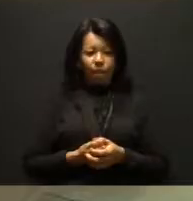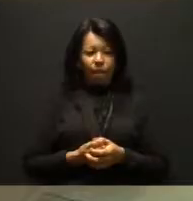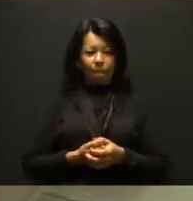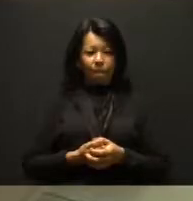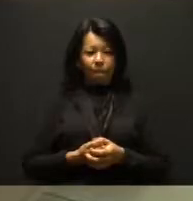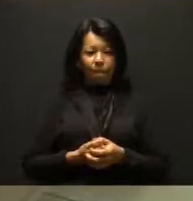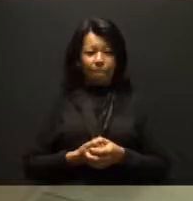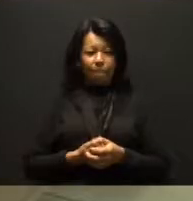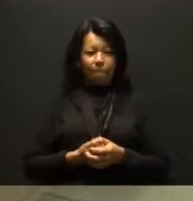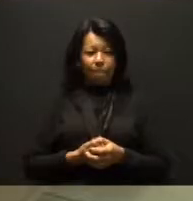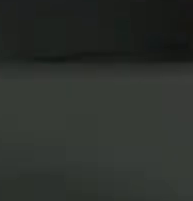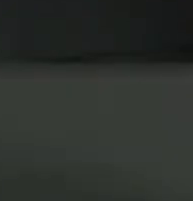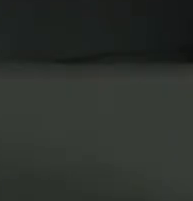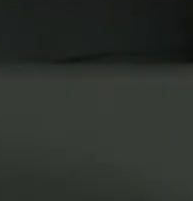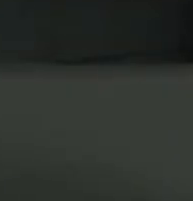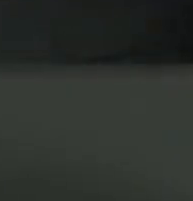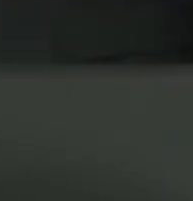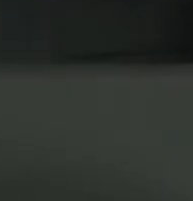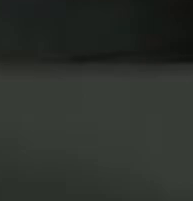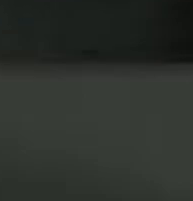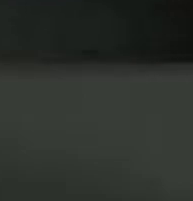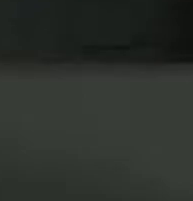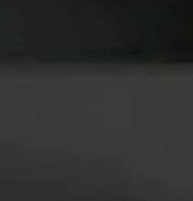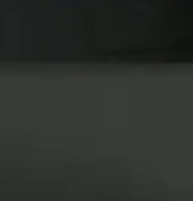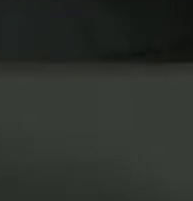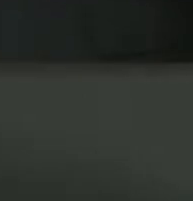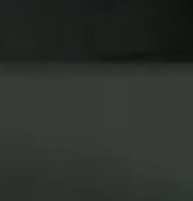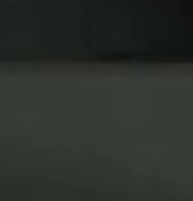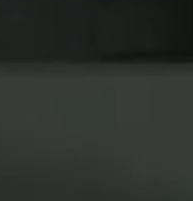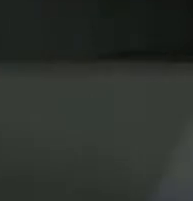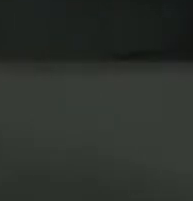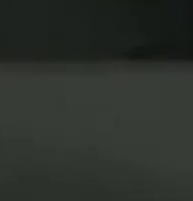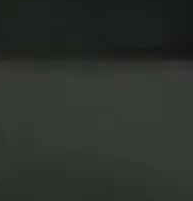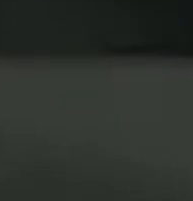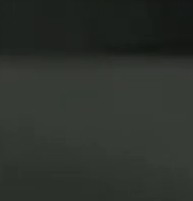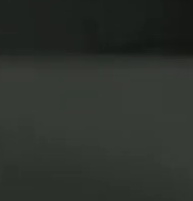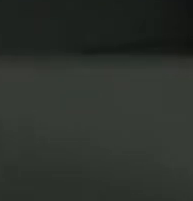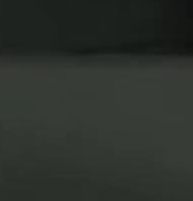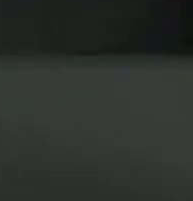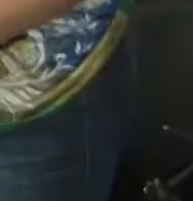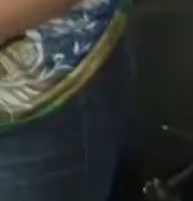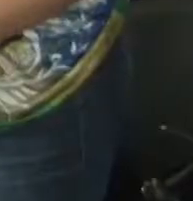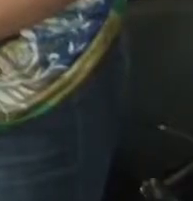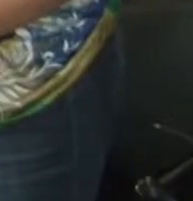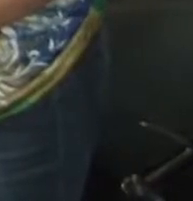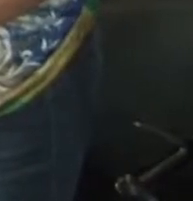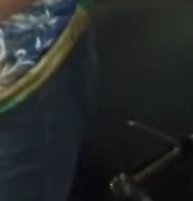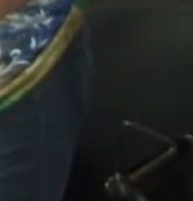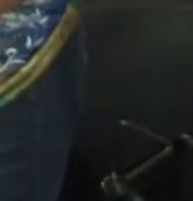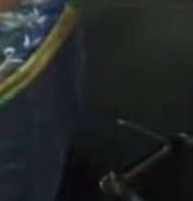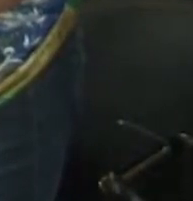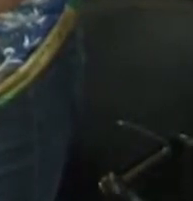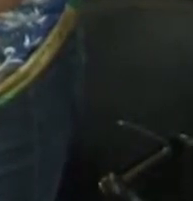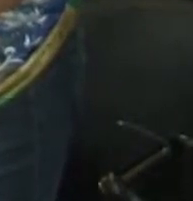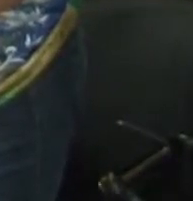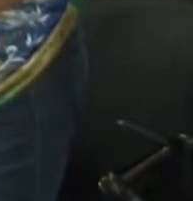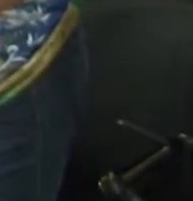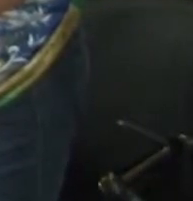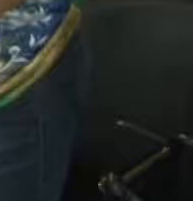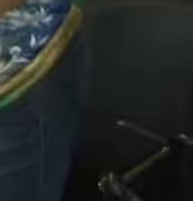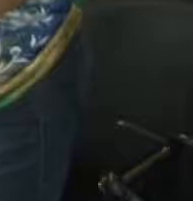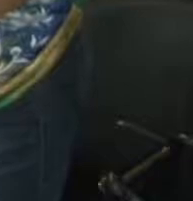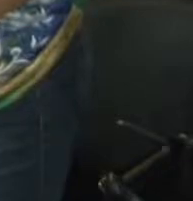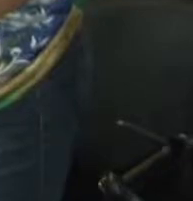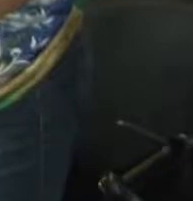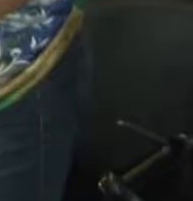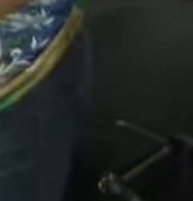entrevista à tv câmara ressaltou a participação dos demais segmentos religiosos enfatizou o tema da semana da